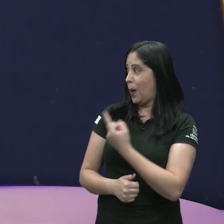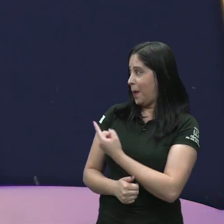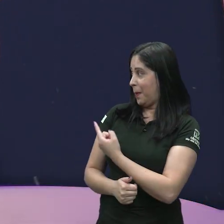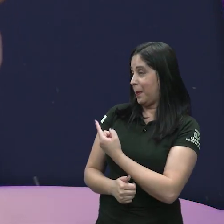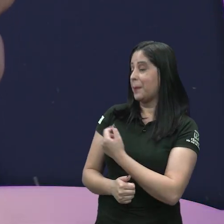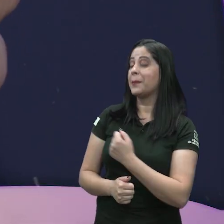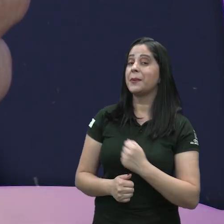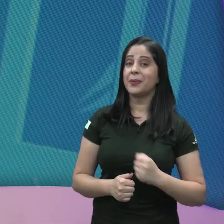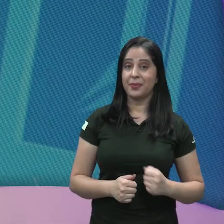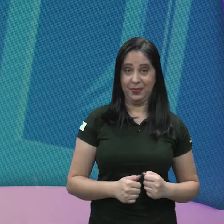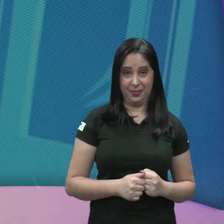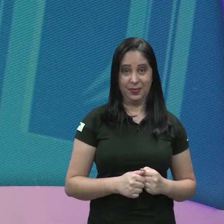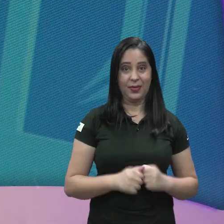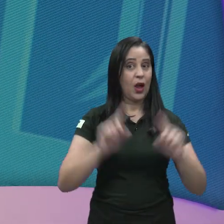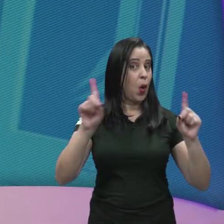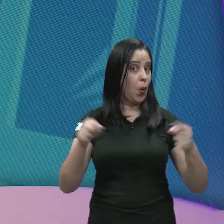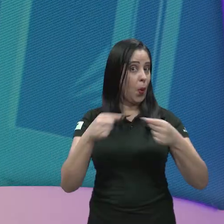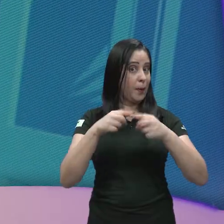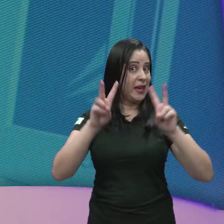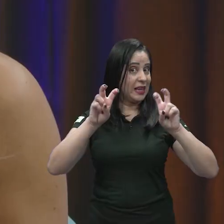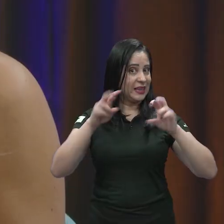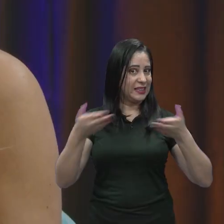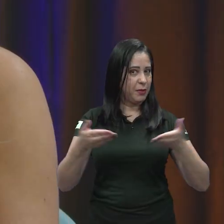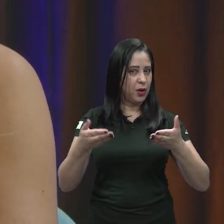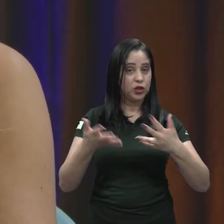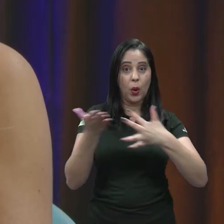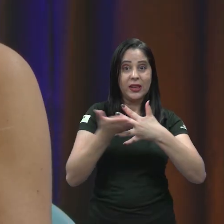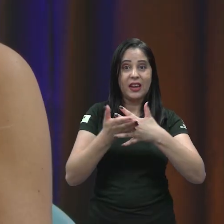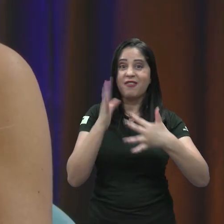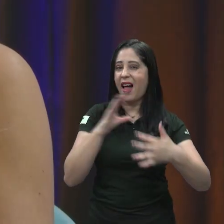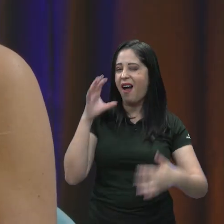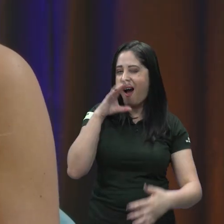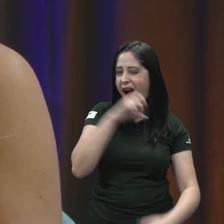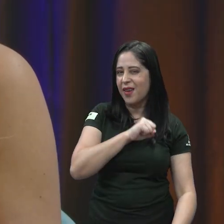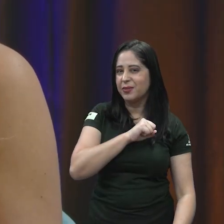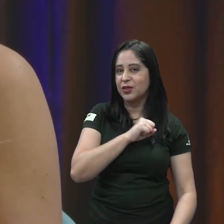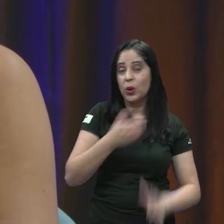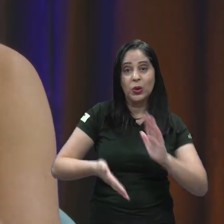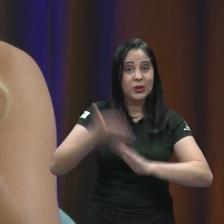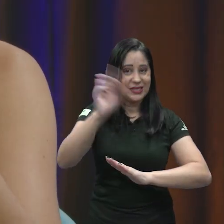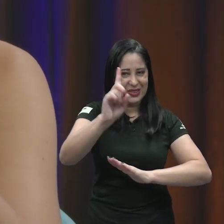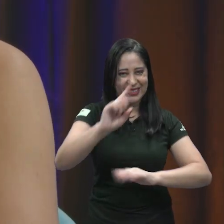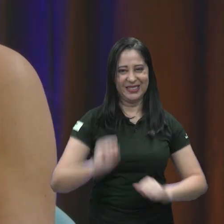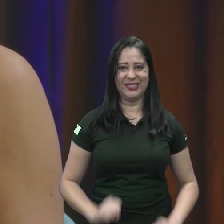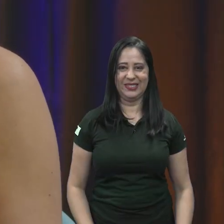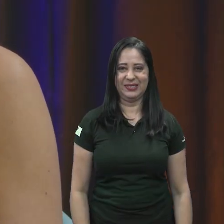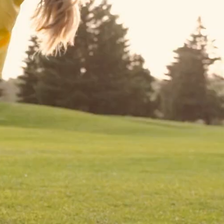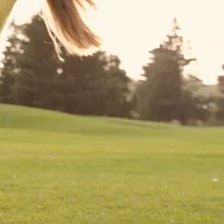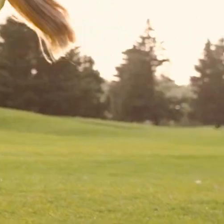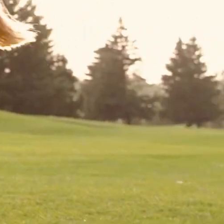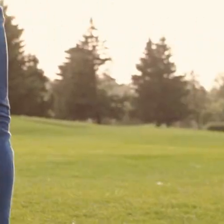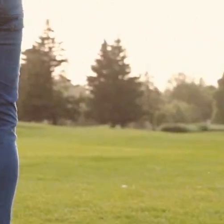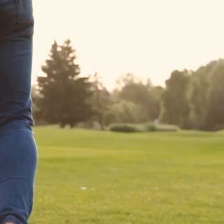obra digital. Tudo a ver com o tema de hoje. Então o intervalo é rapidinho, não saia daí que a gente já volta.